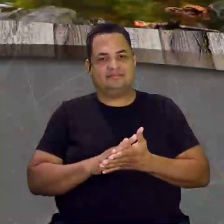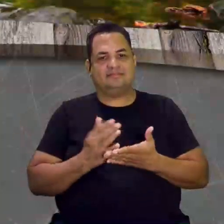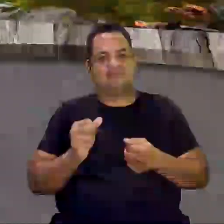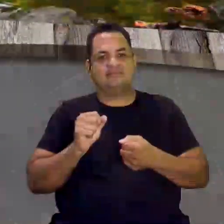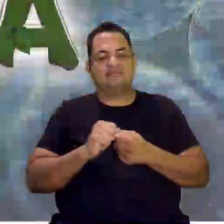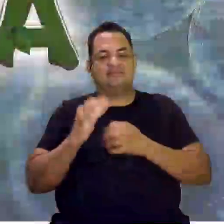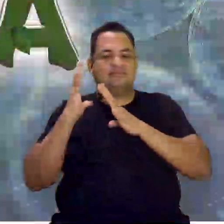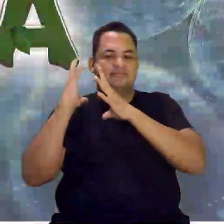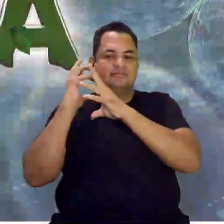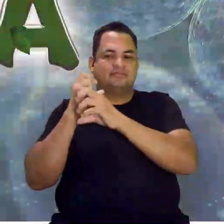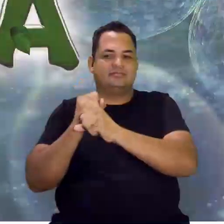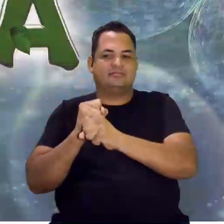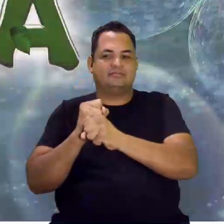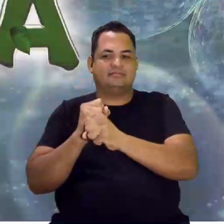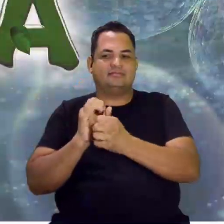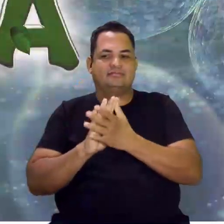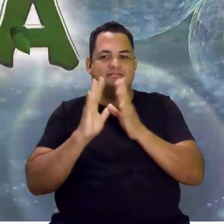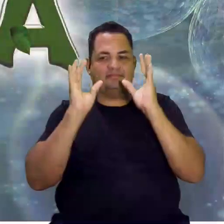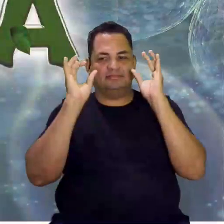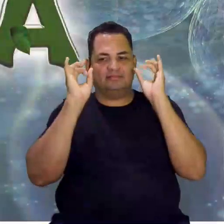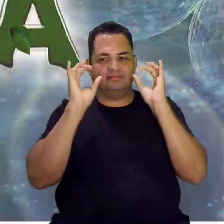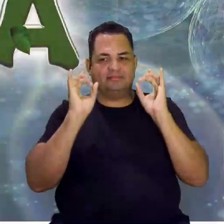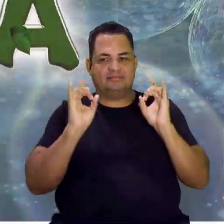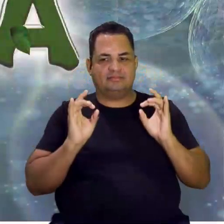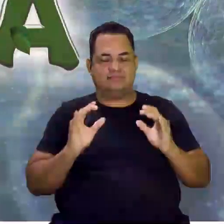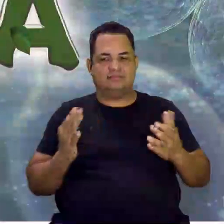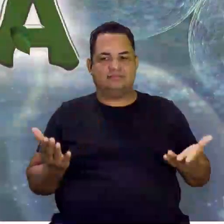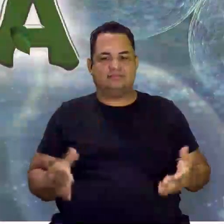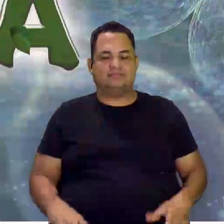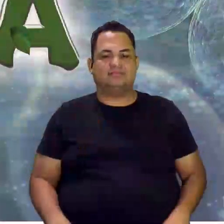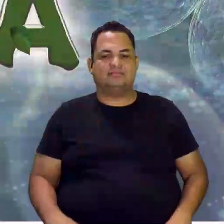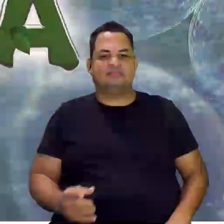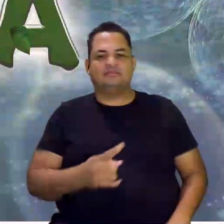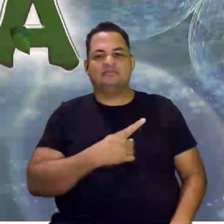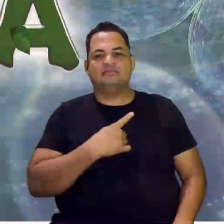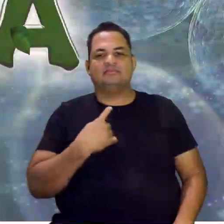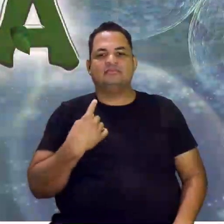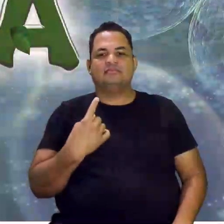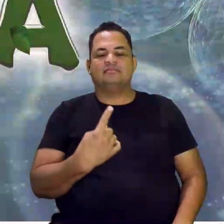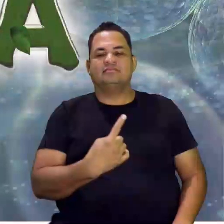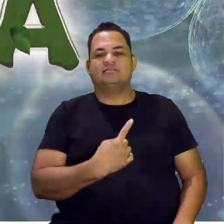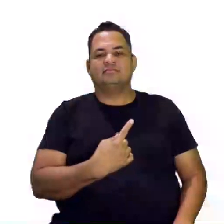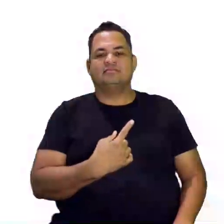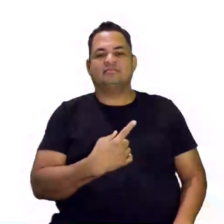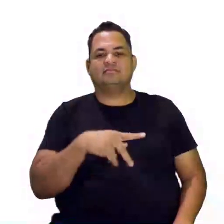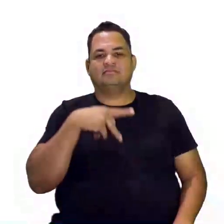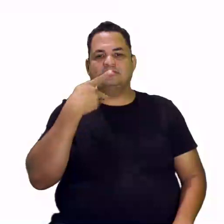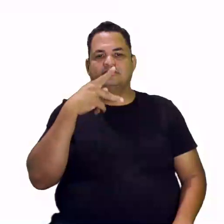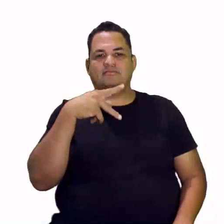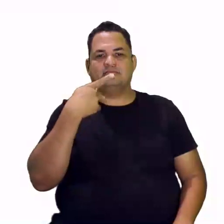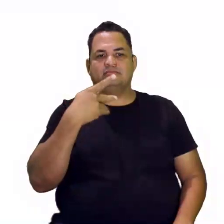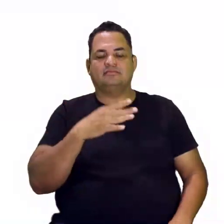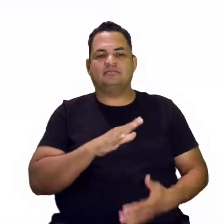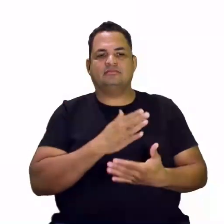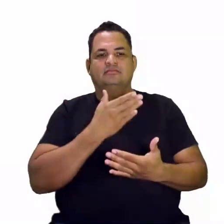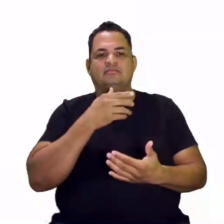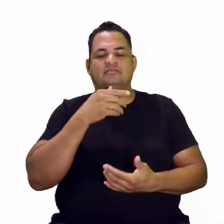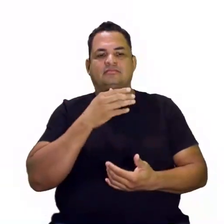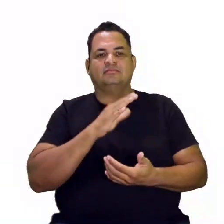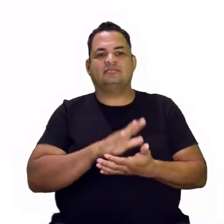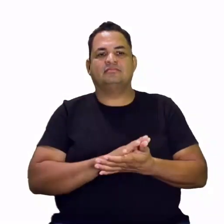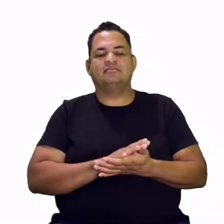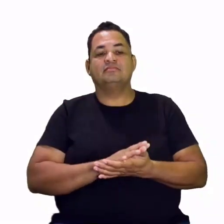fazer aquela revisão especial, né? Nós estamos falando sobre, olha lá, aula